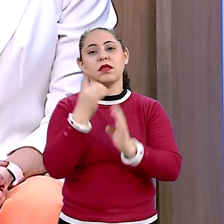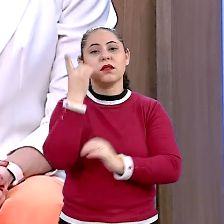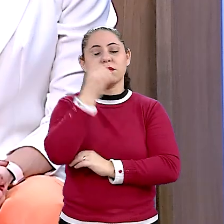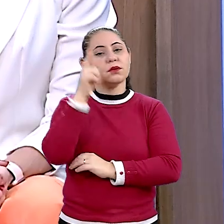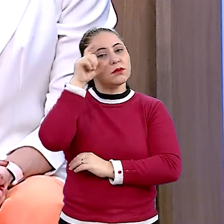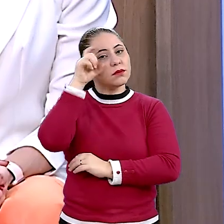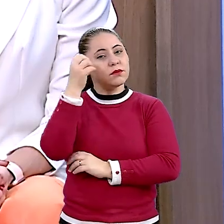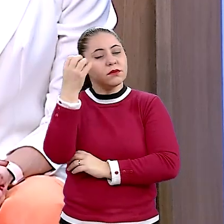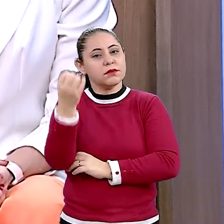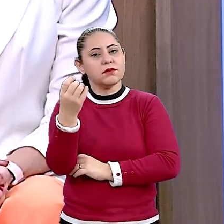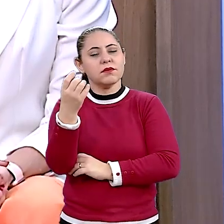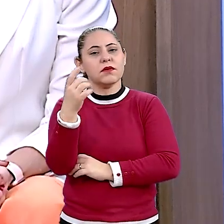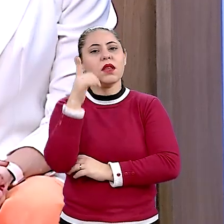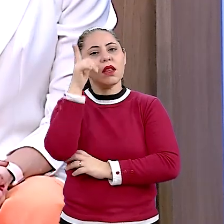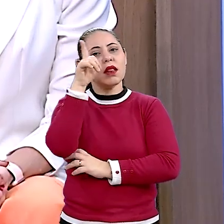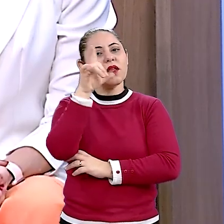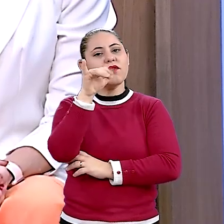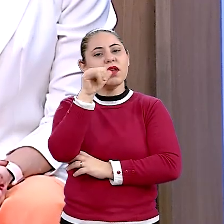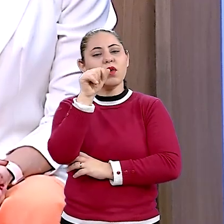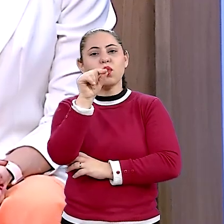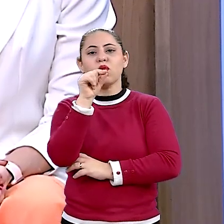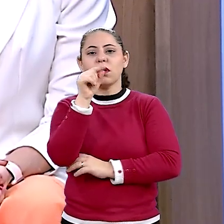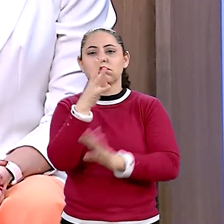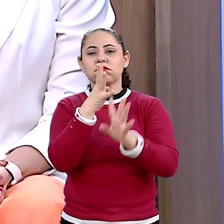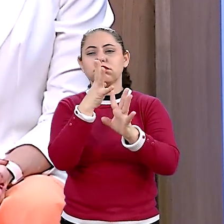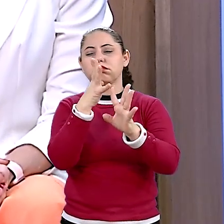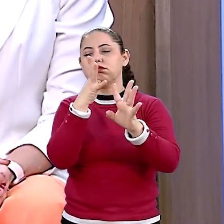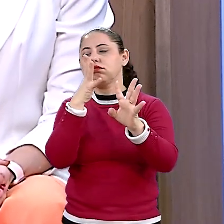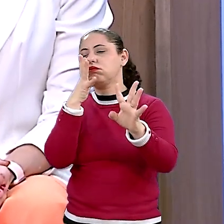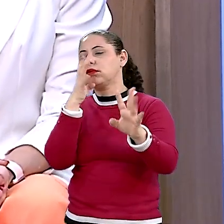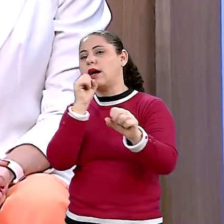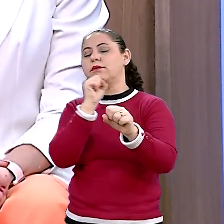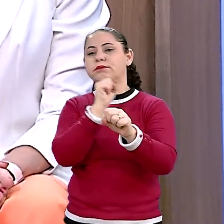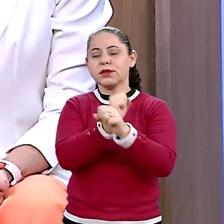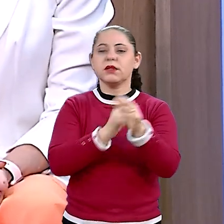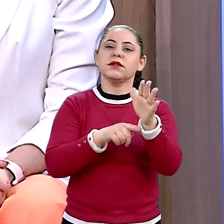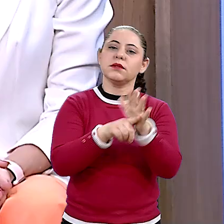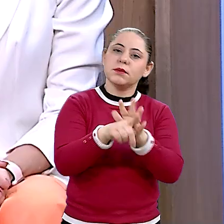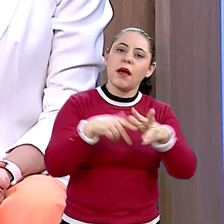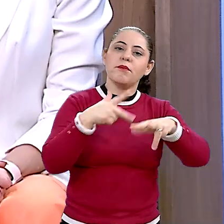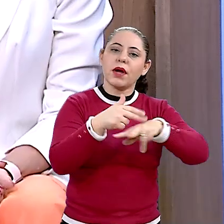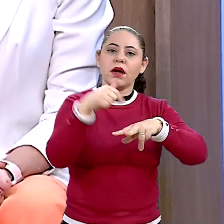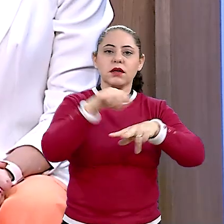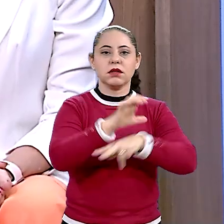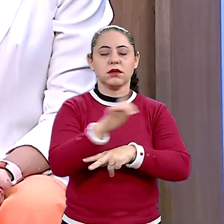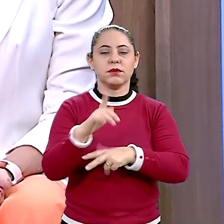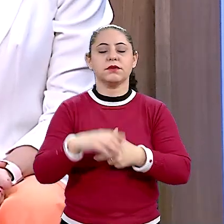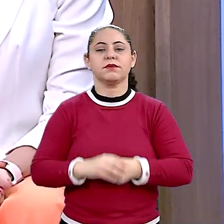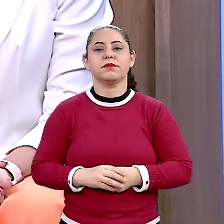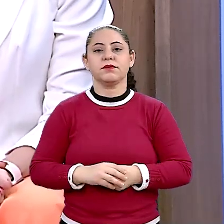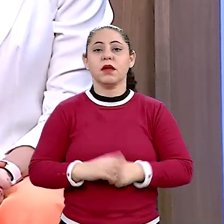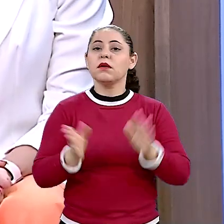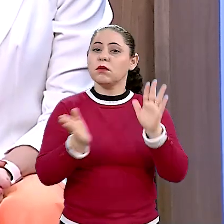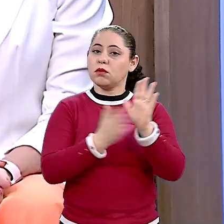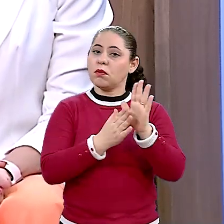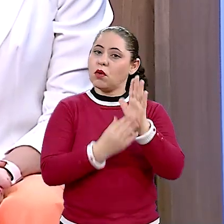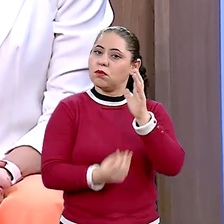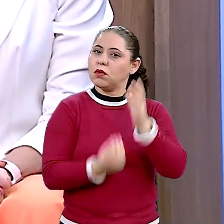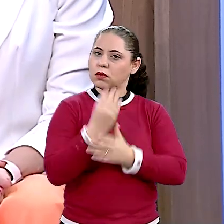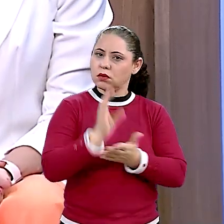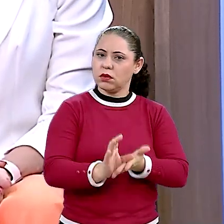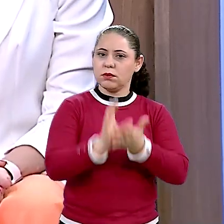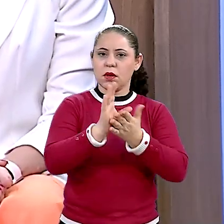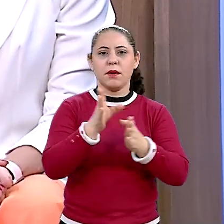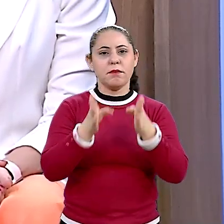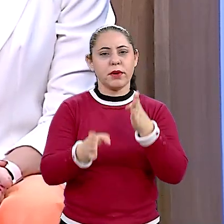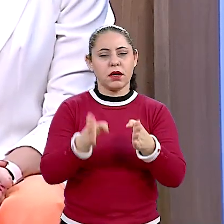Pedrociano Neto trouxe, Lívia, foi a questão da fila por espera de procedimentos médicos, em especial aqui na capital. O deputado, inclusive, propôs a criação de uma comissão